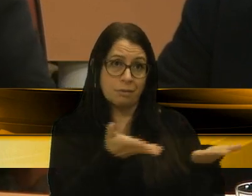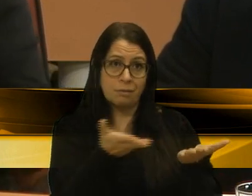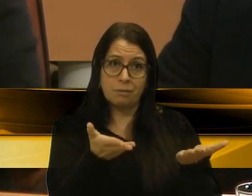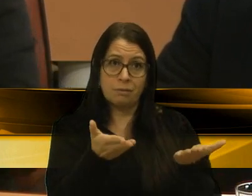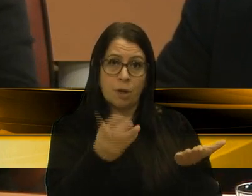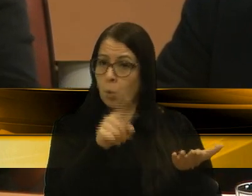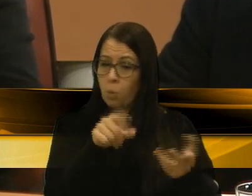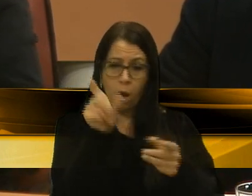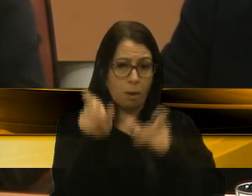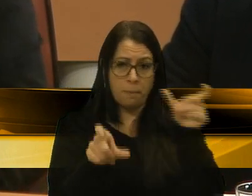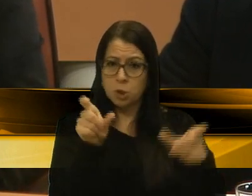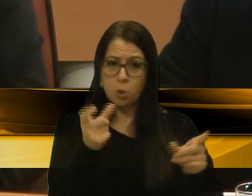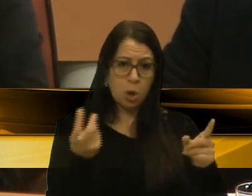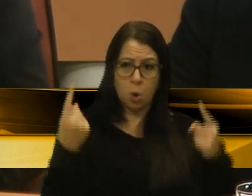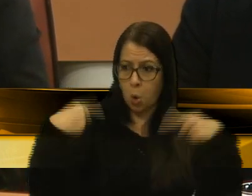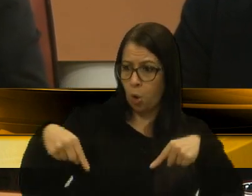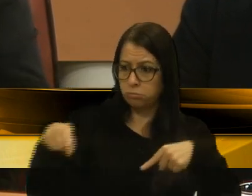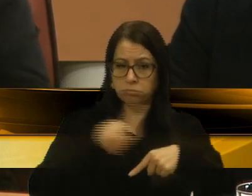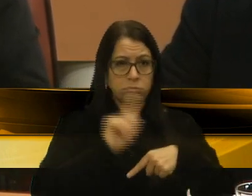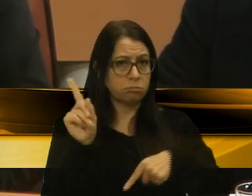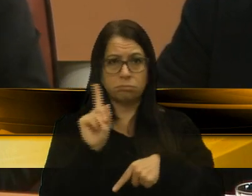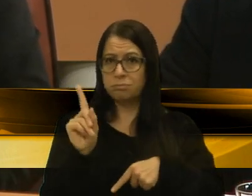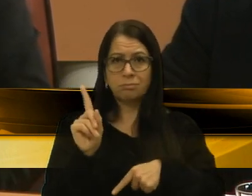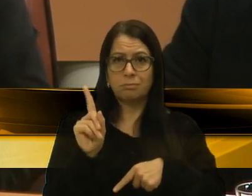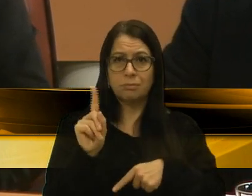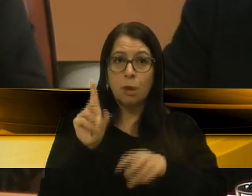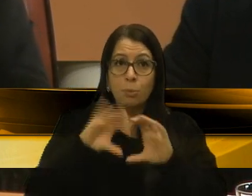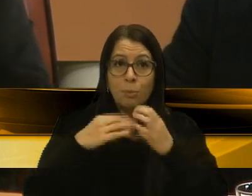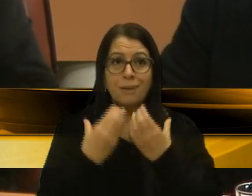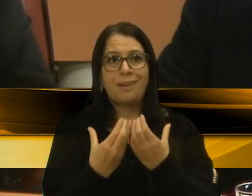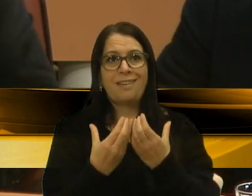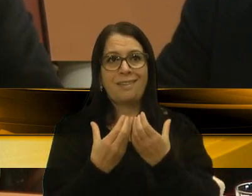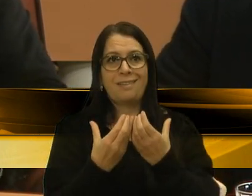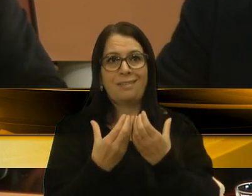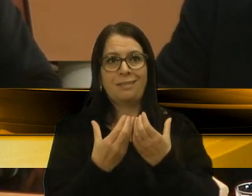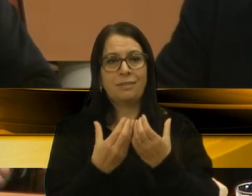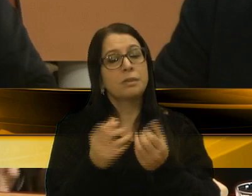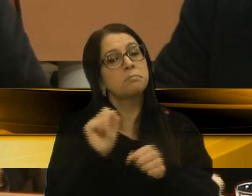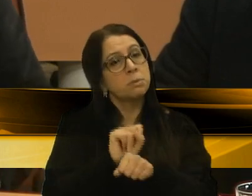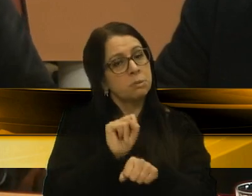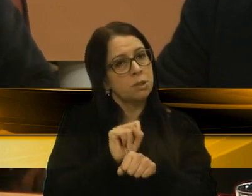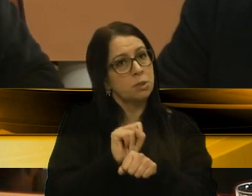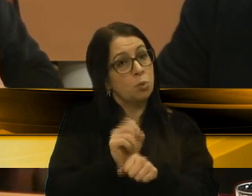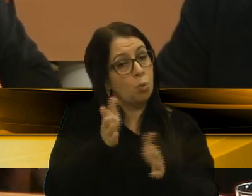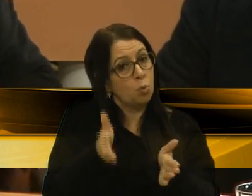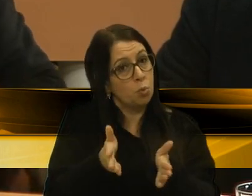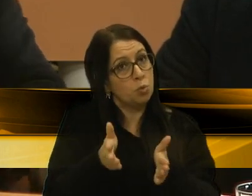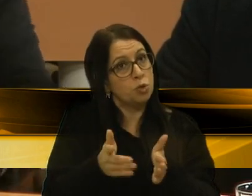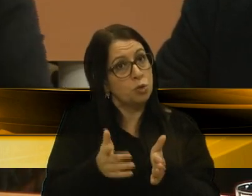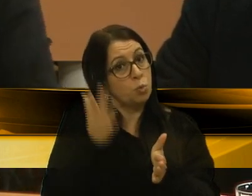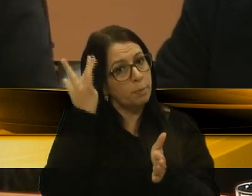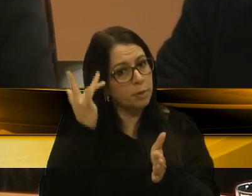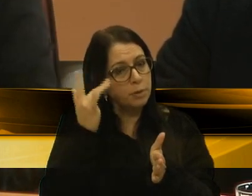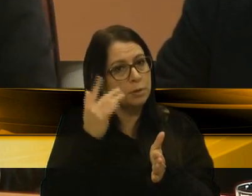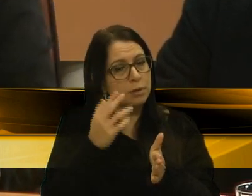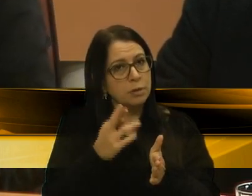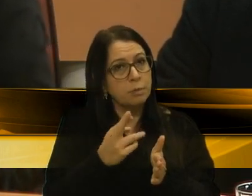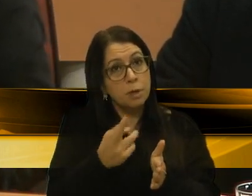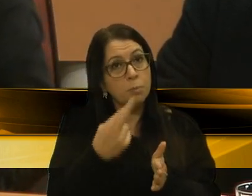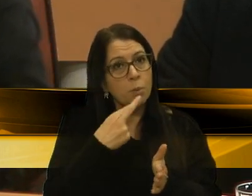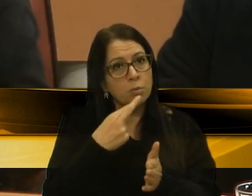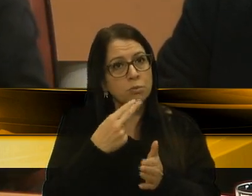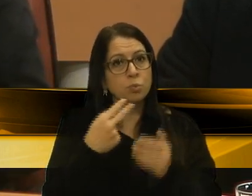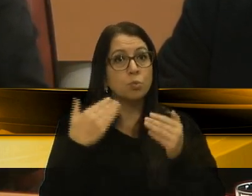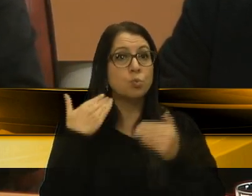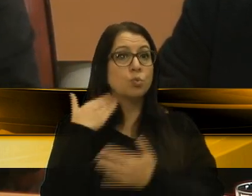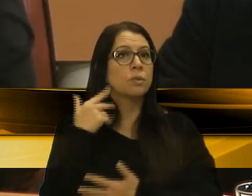uma pessoa contra outra pessoa. É uma comunidade. Então, estamos aguardando para hoje e amanhã uma decisão do juiz,